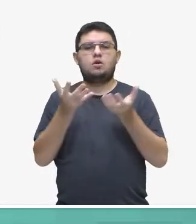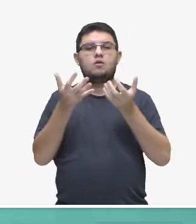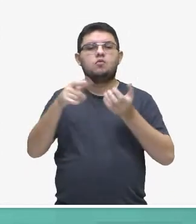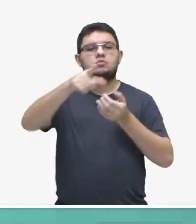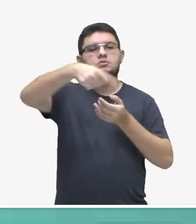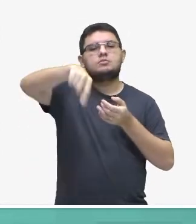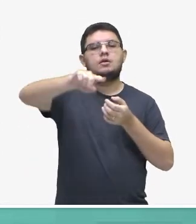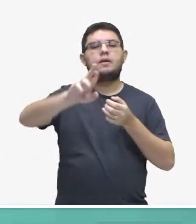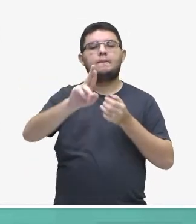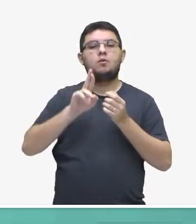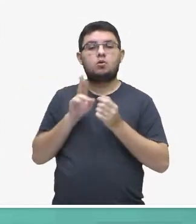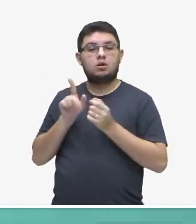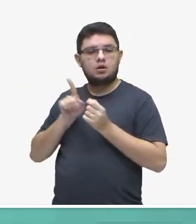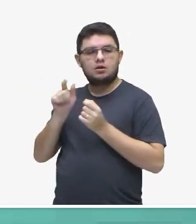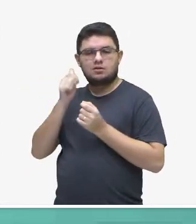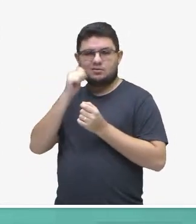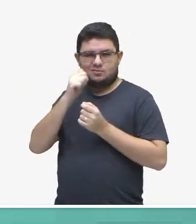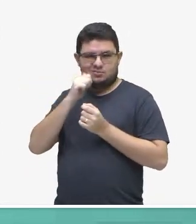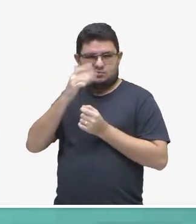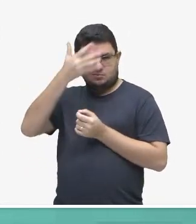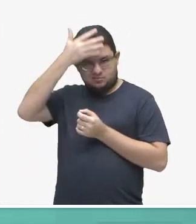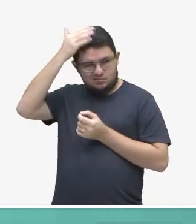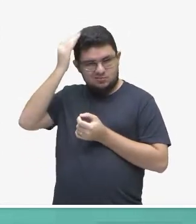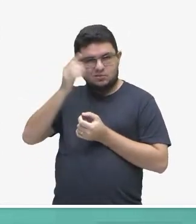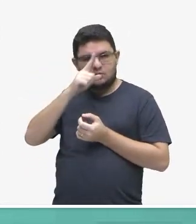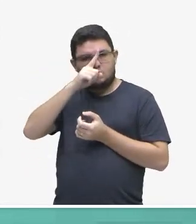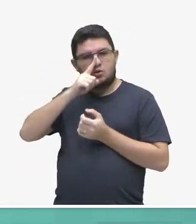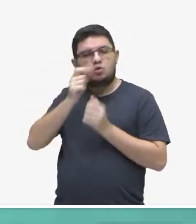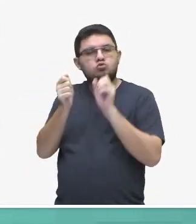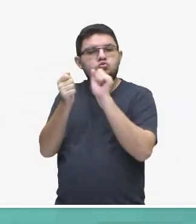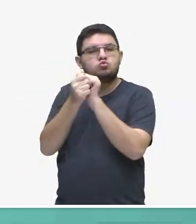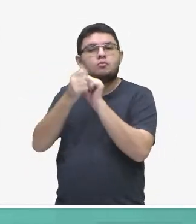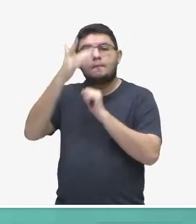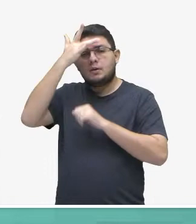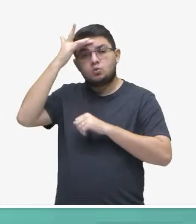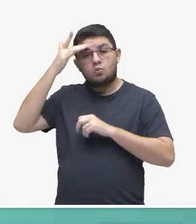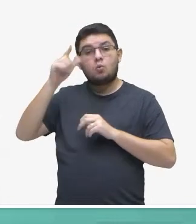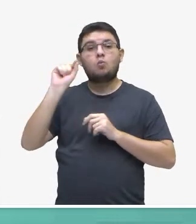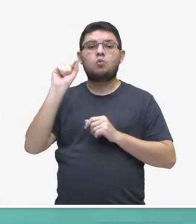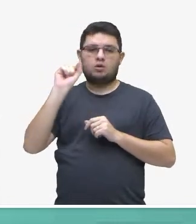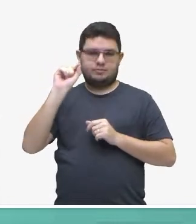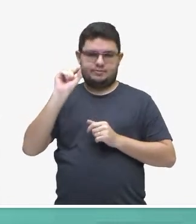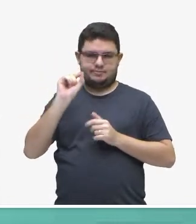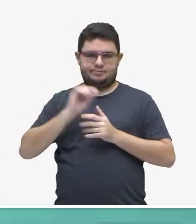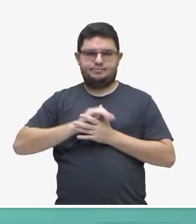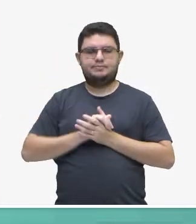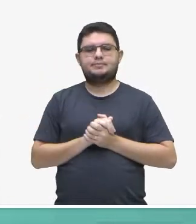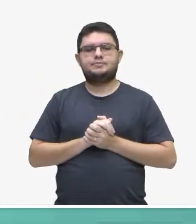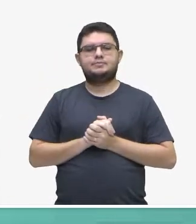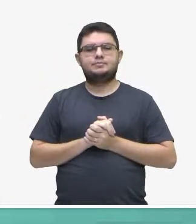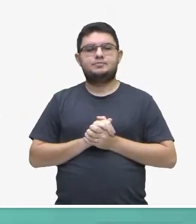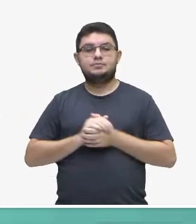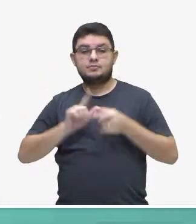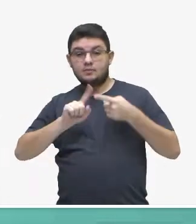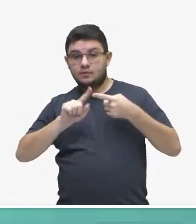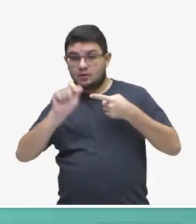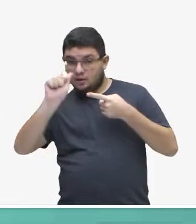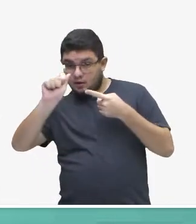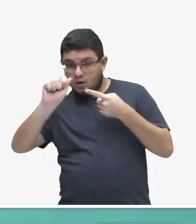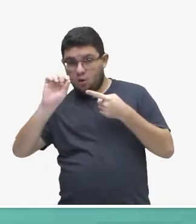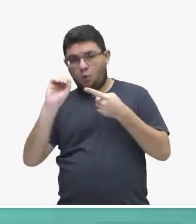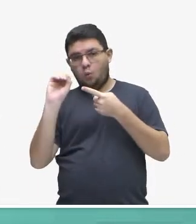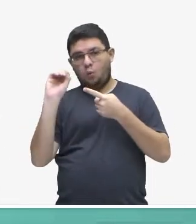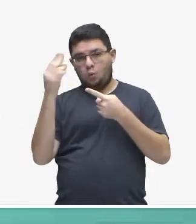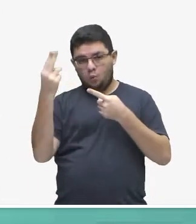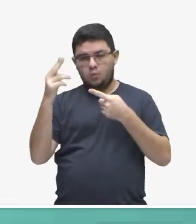ela está. Letter A, she is with the trainer or she is with her friends. Me digam